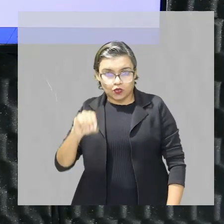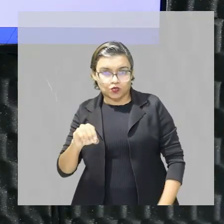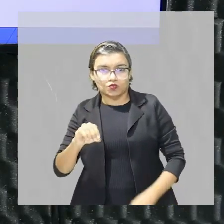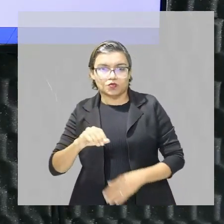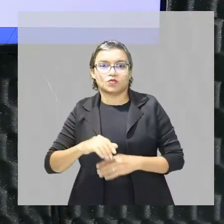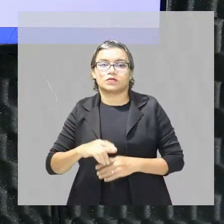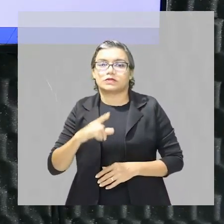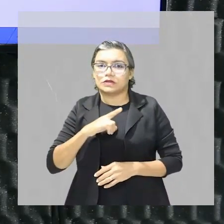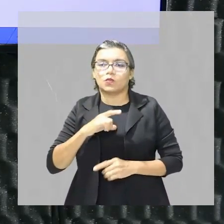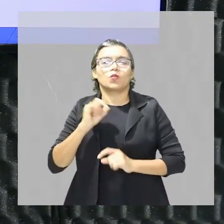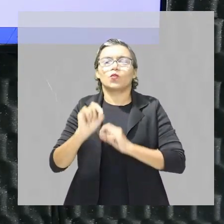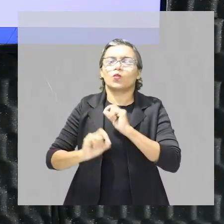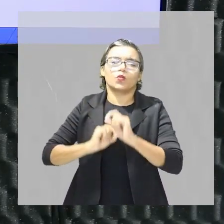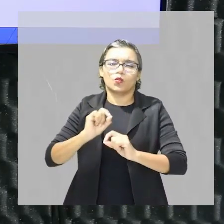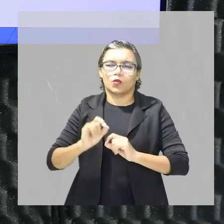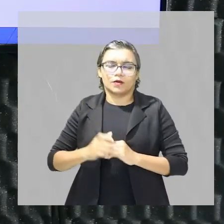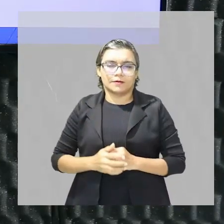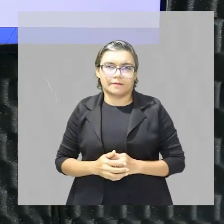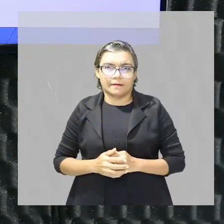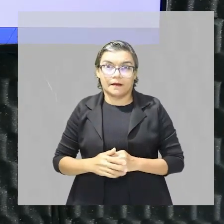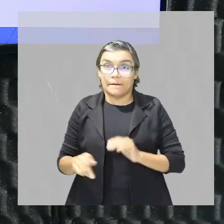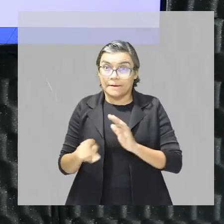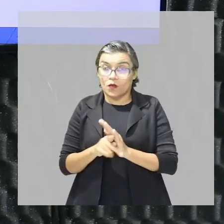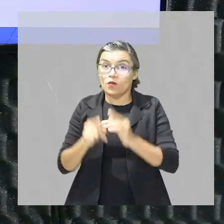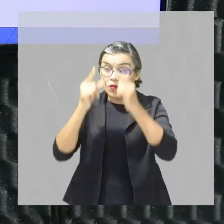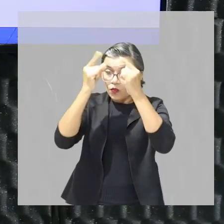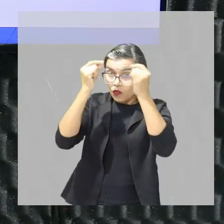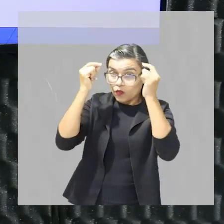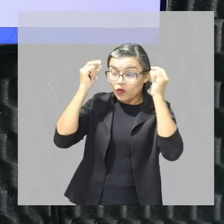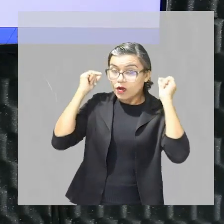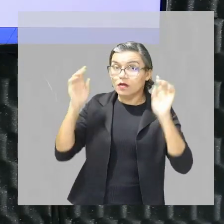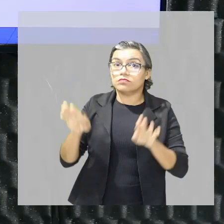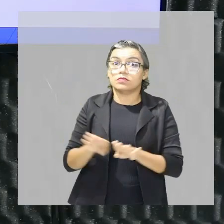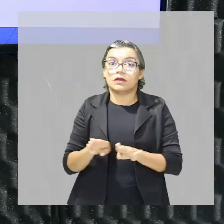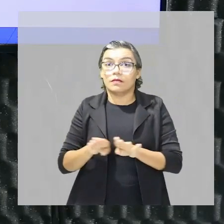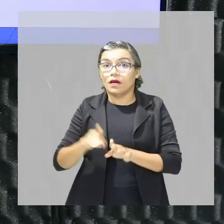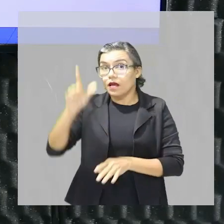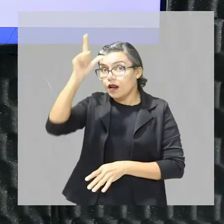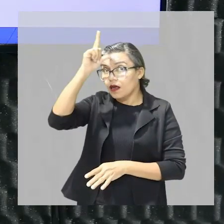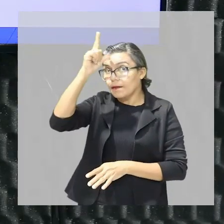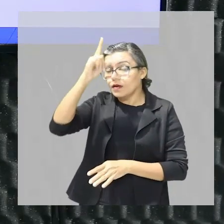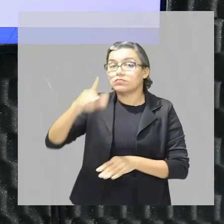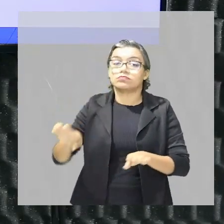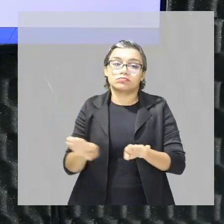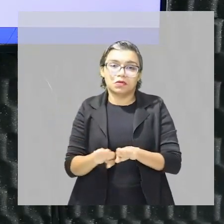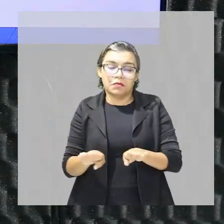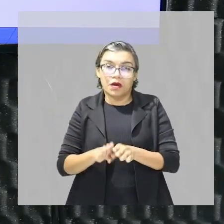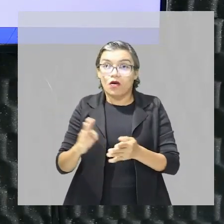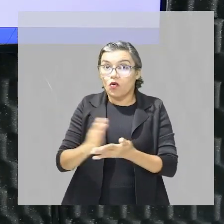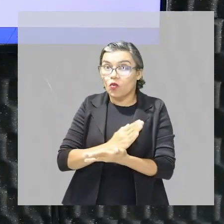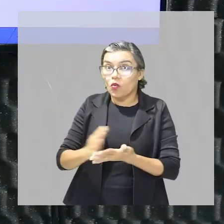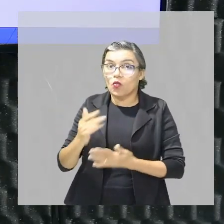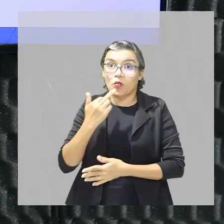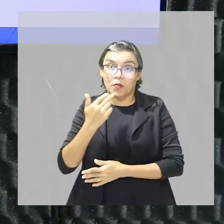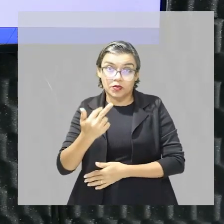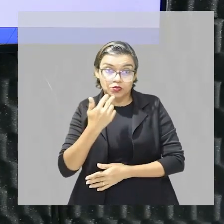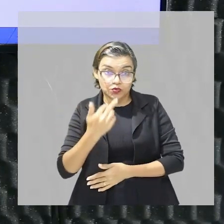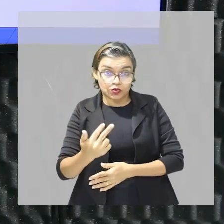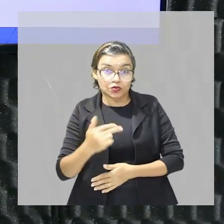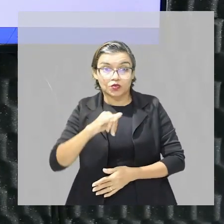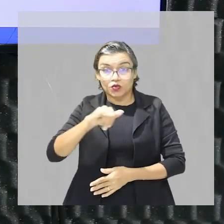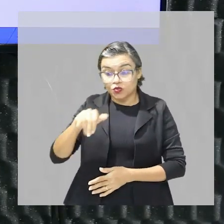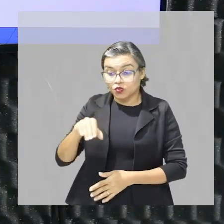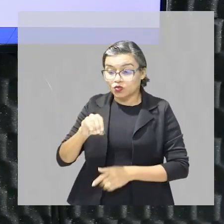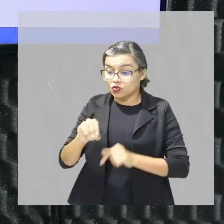cima no grego né no alemão em algumas línguas aí você sabe que o J tem som de